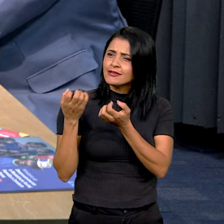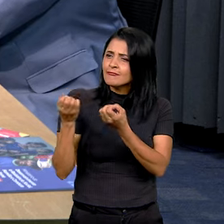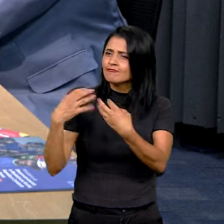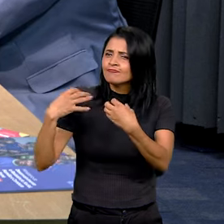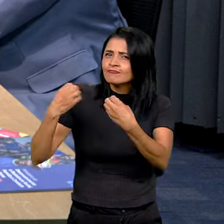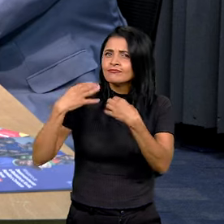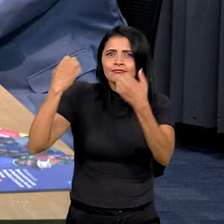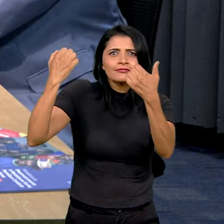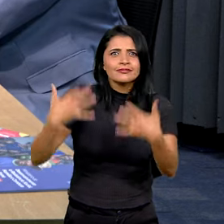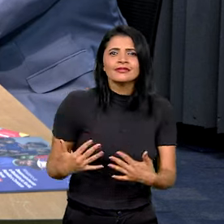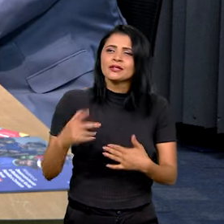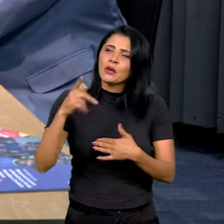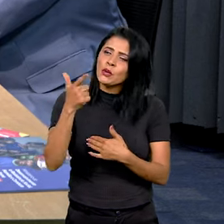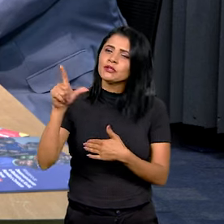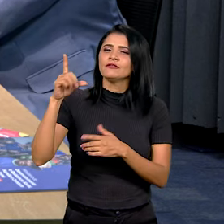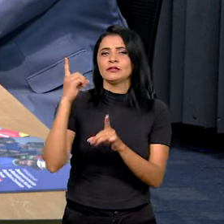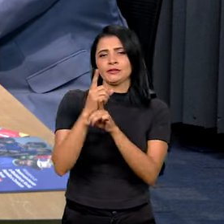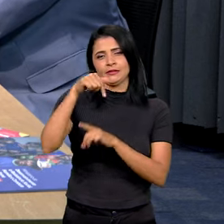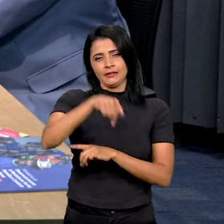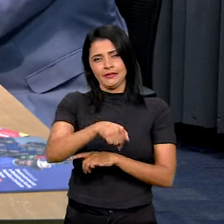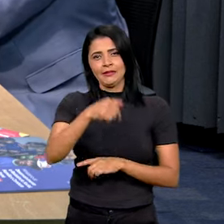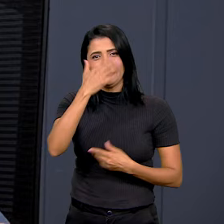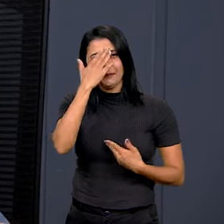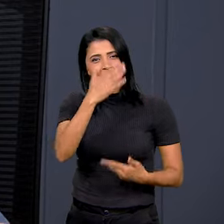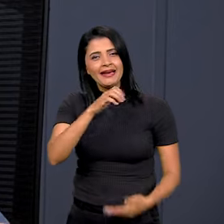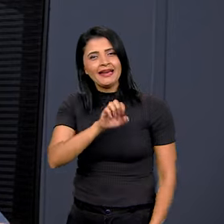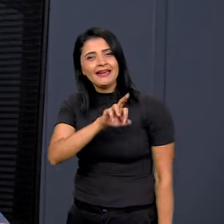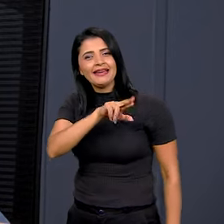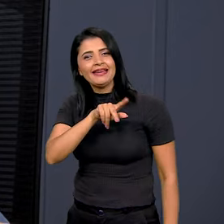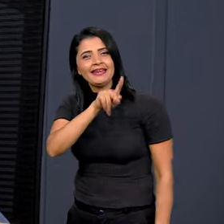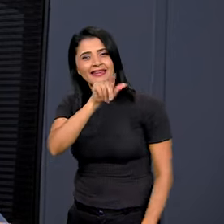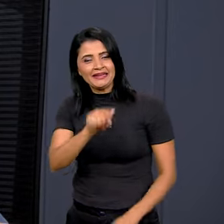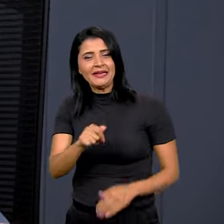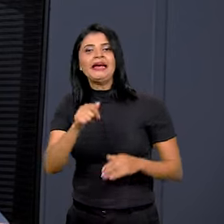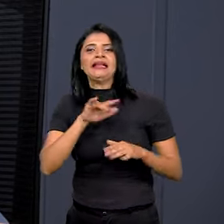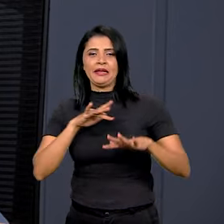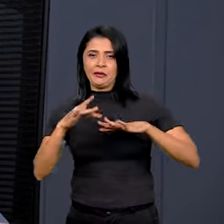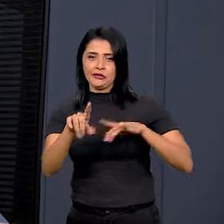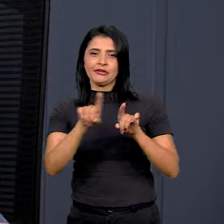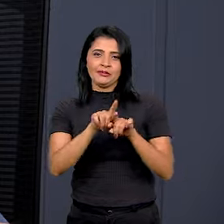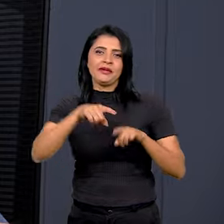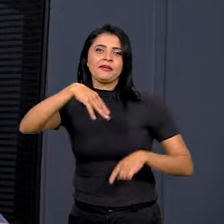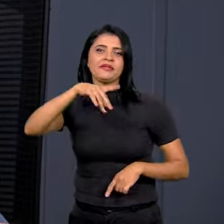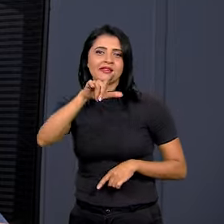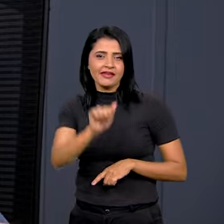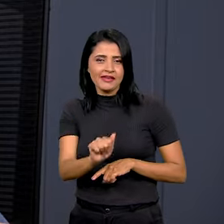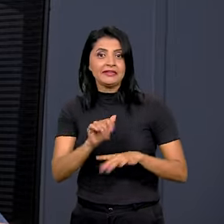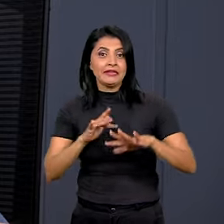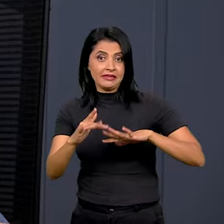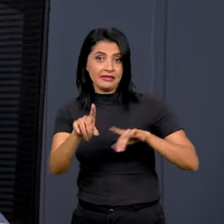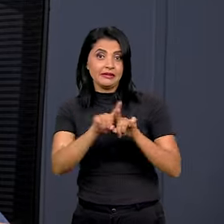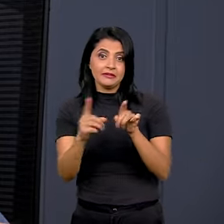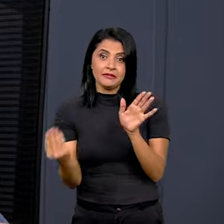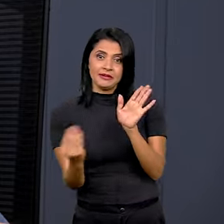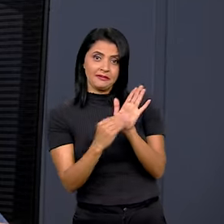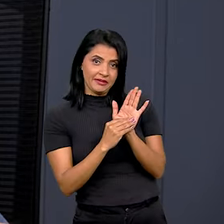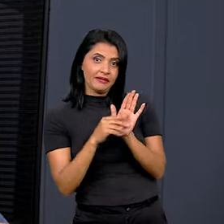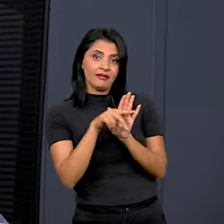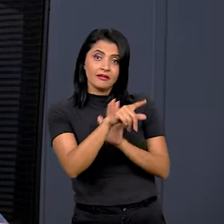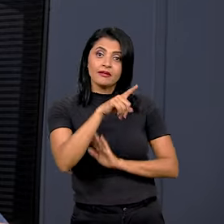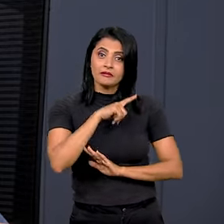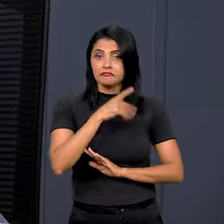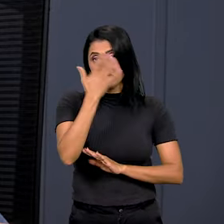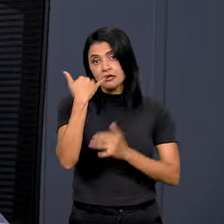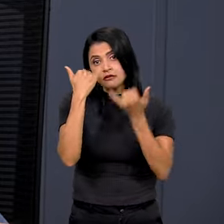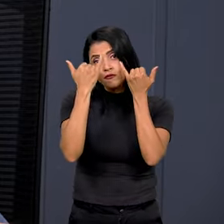informações por explicar tudo espero recebê-lo aqui outras vezes muito obrigado Érica a gente tá na página do MDS também a gente tem lá a nossa a nossa rede né colocado como